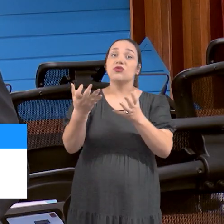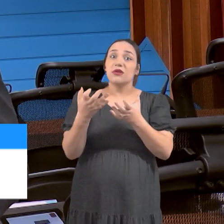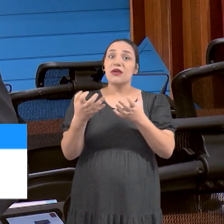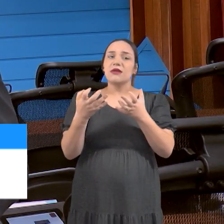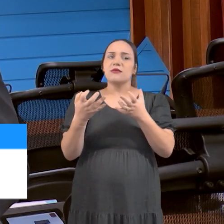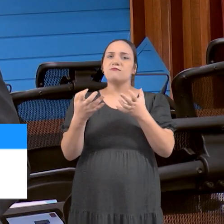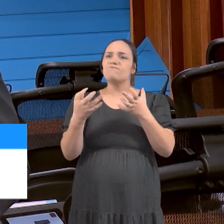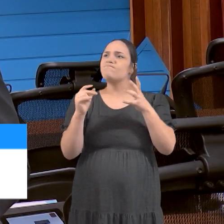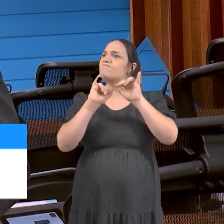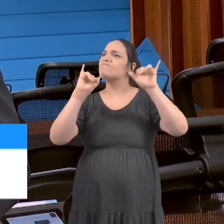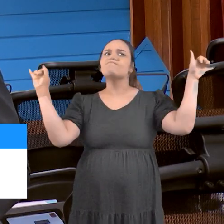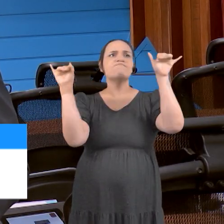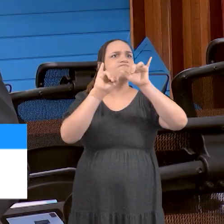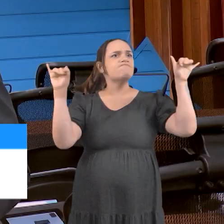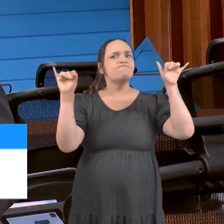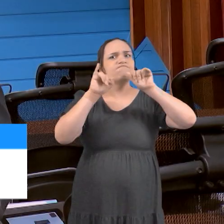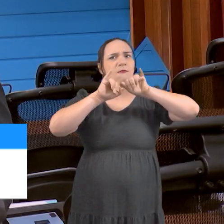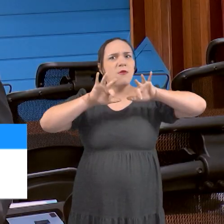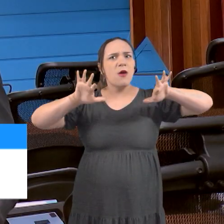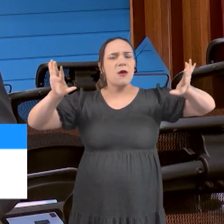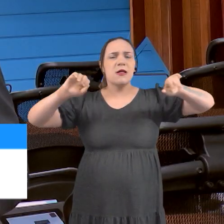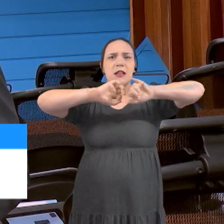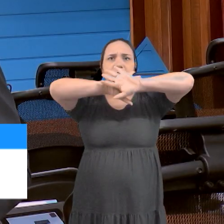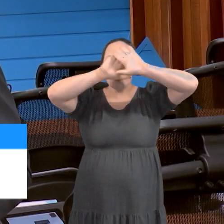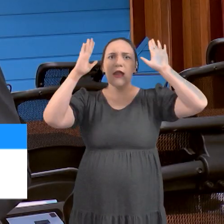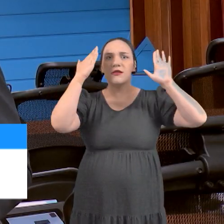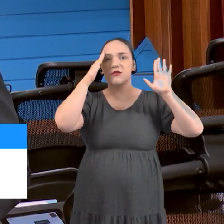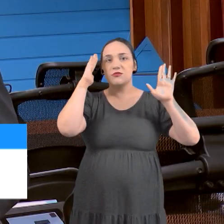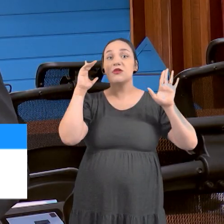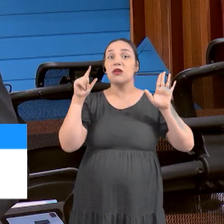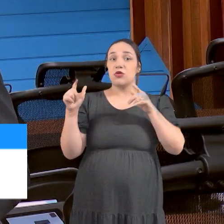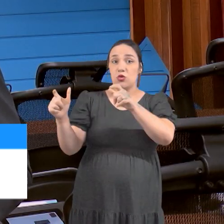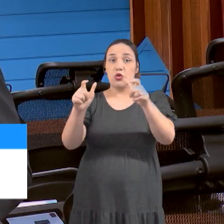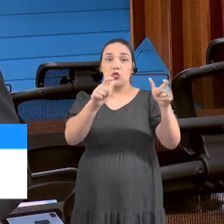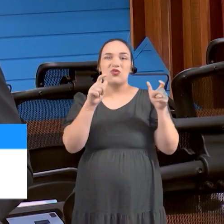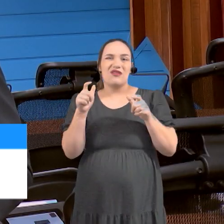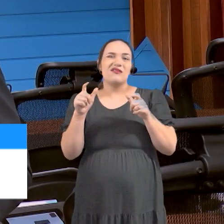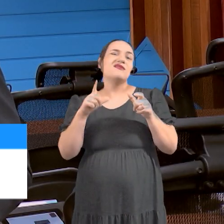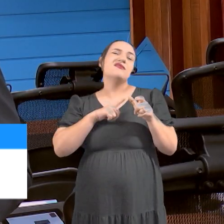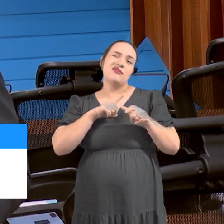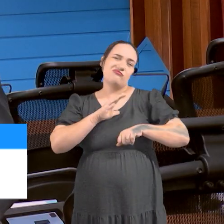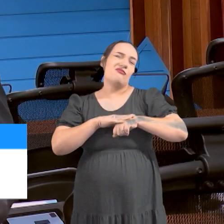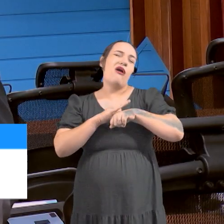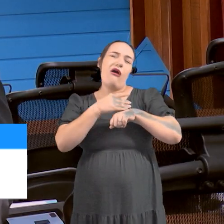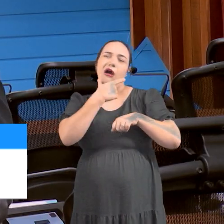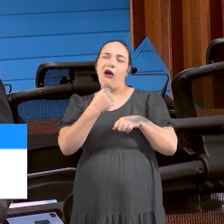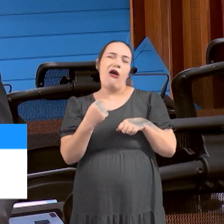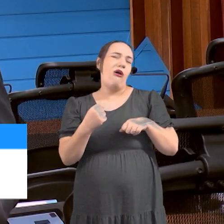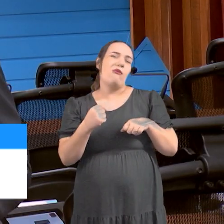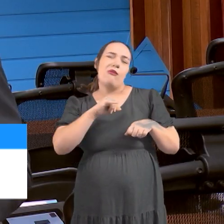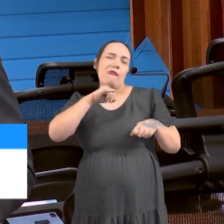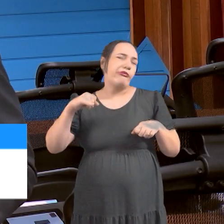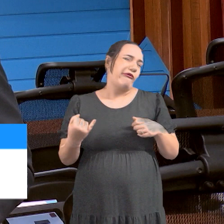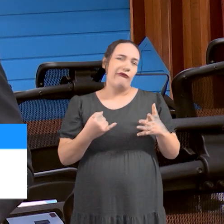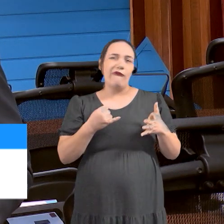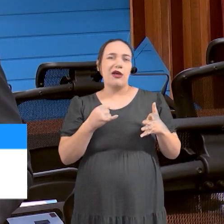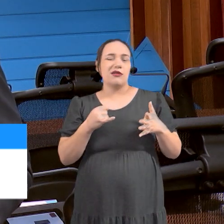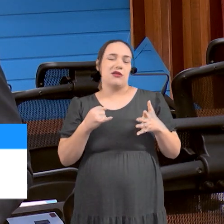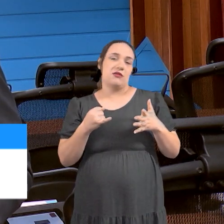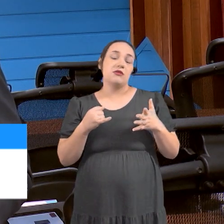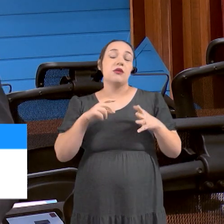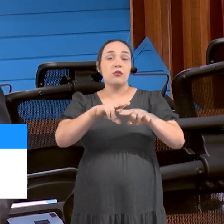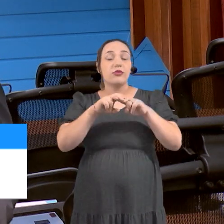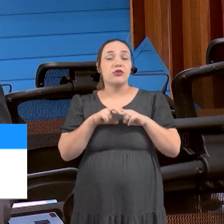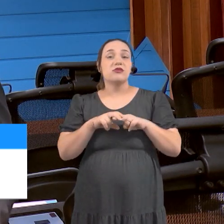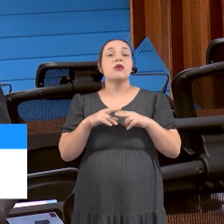projeto quer tornar essa mensagem cada vez mais visível e clara, principalmente em locais onde o assédio costuma acontecer com mais